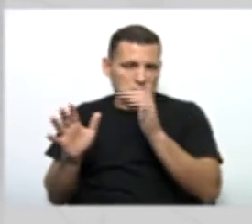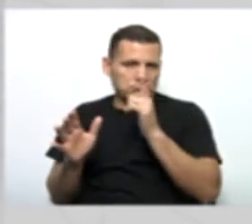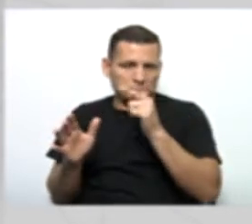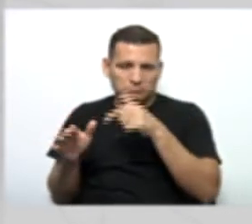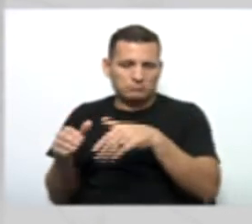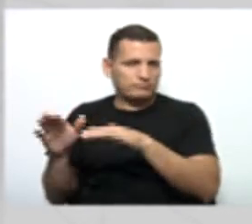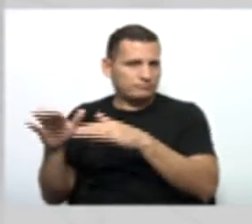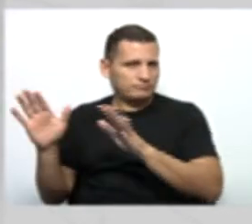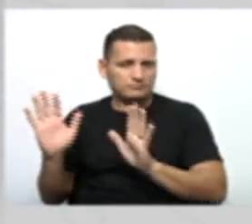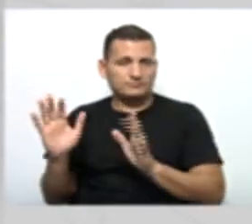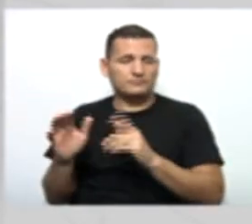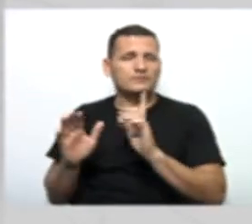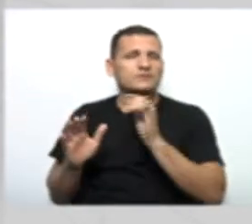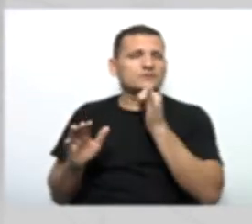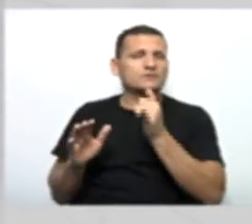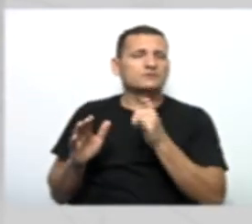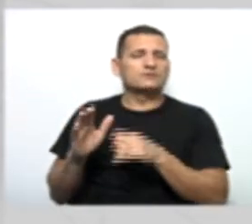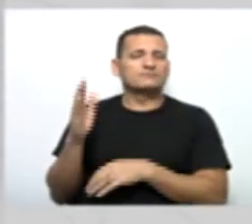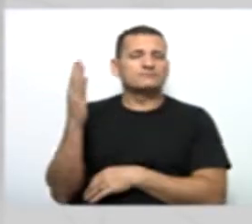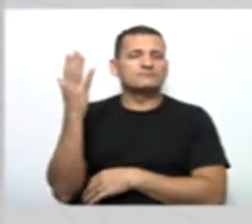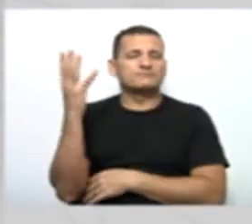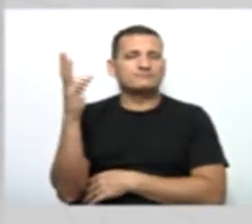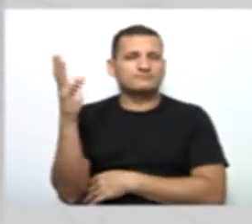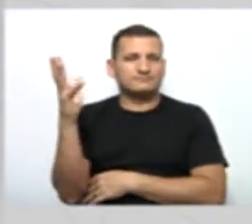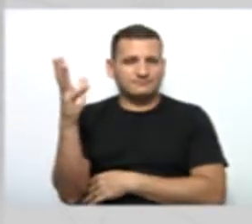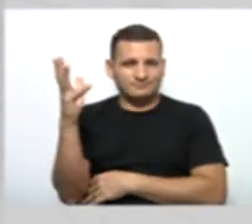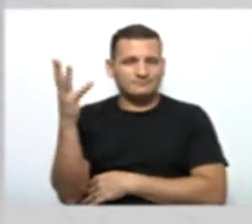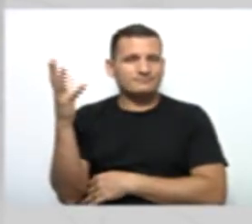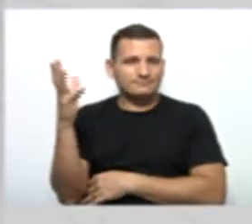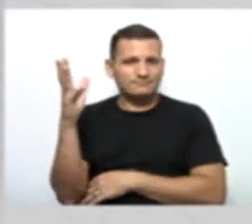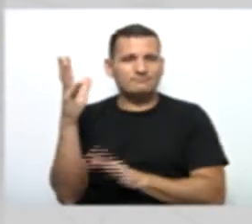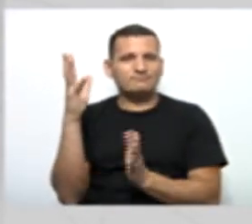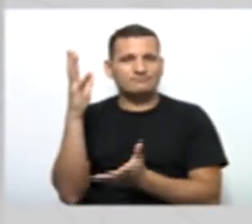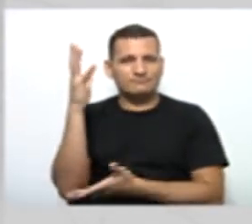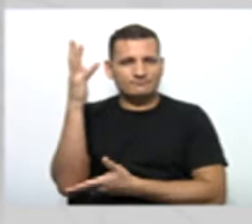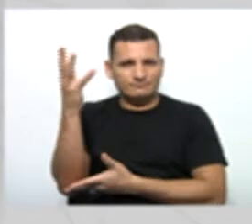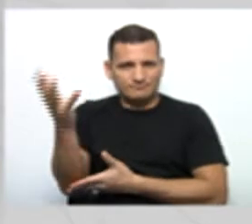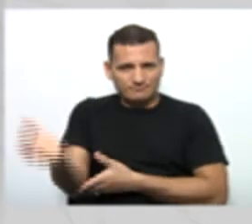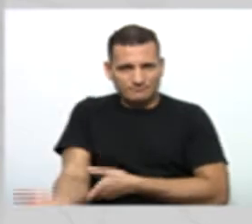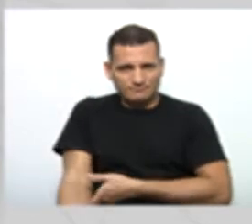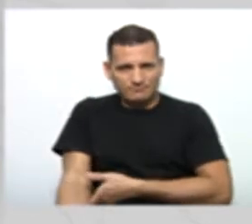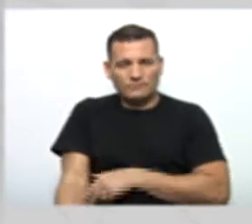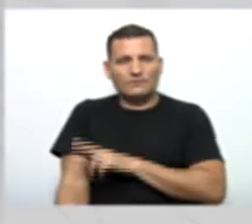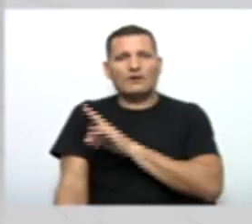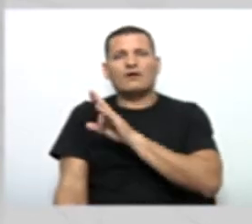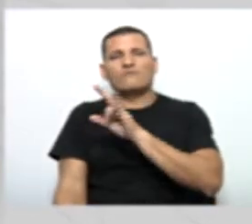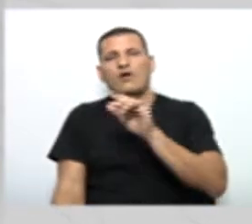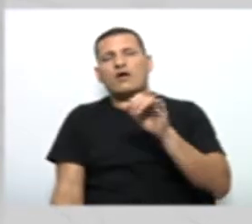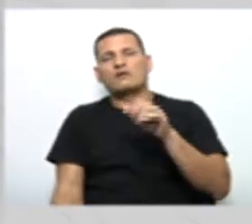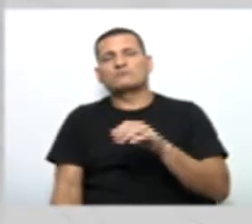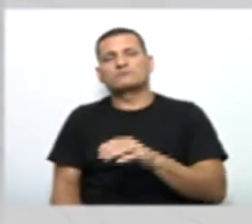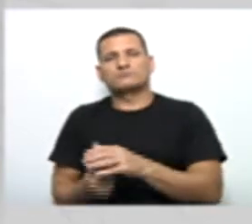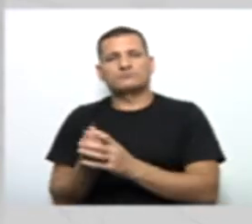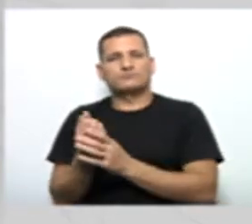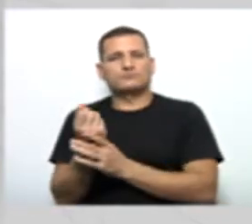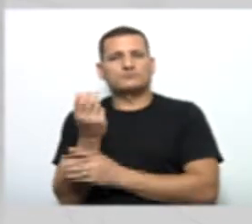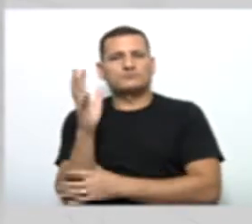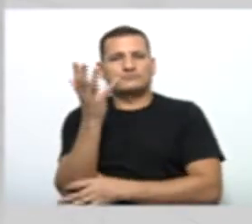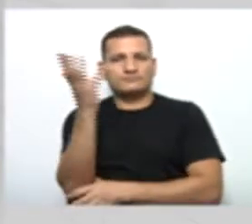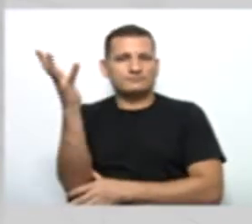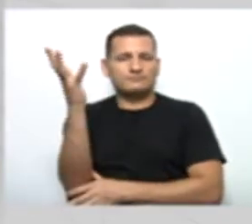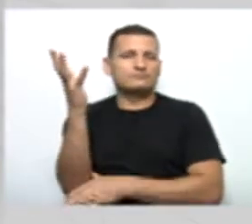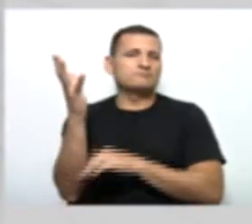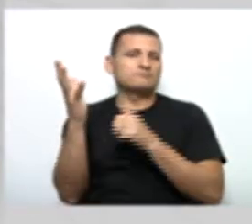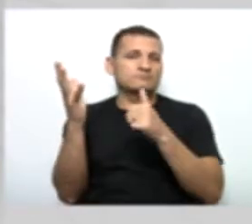a natureza, naquele local onde nós tiramos uma árvore, vai crescer novas árvores. Agora, se nós retiramos da natureza um